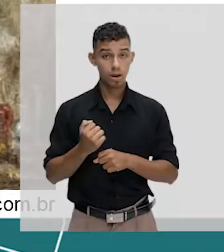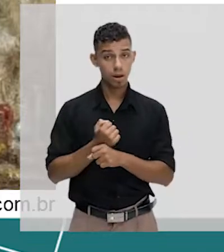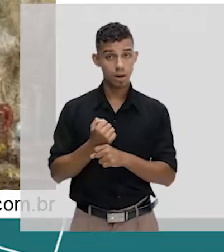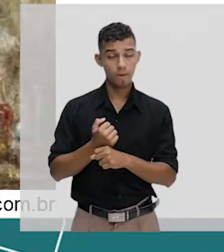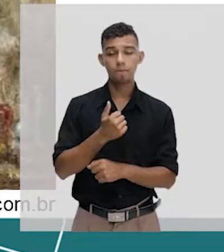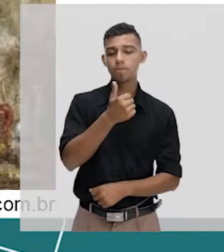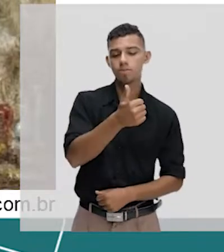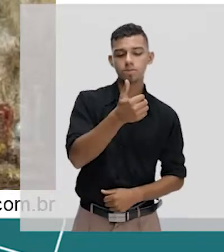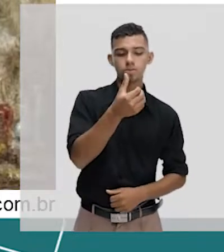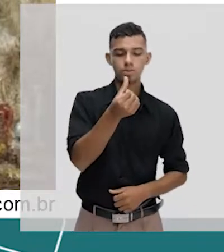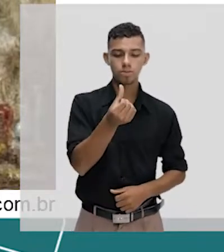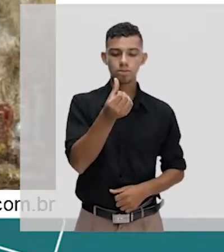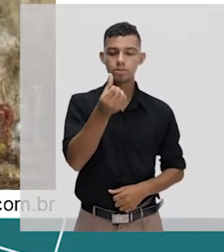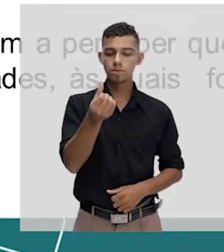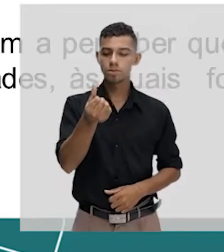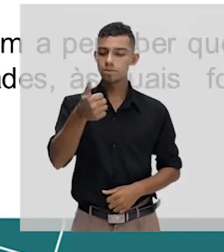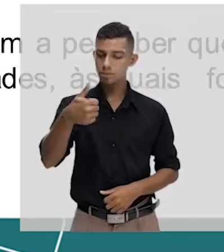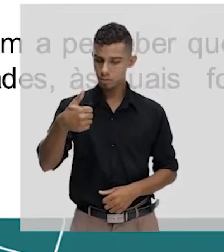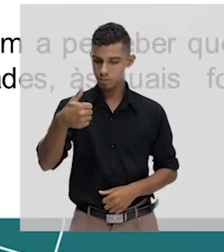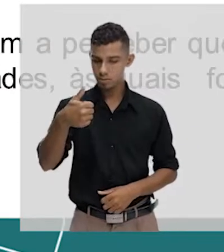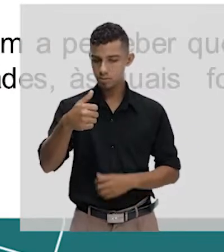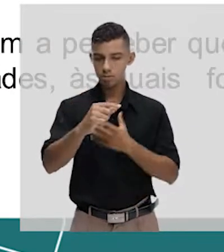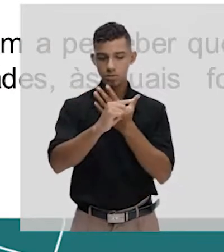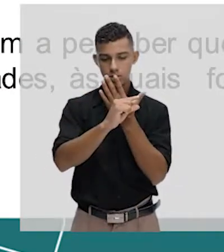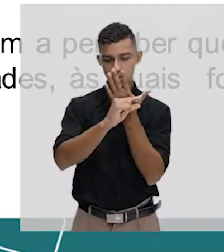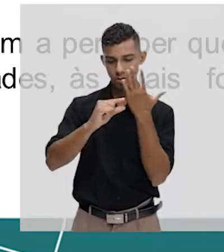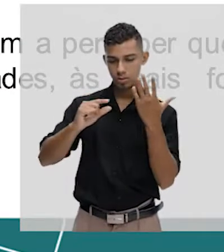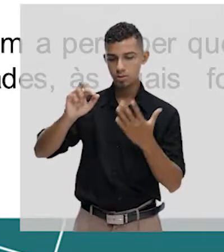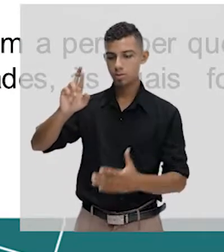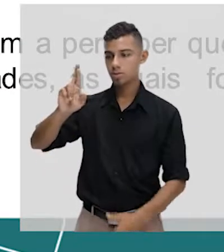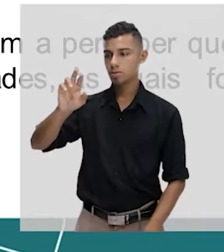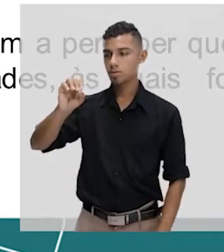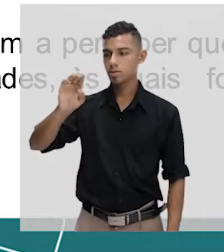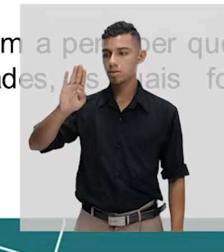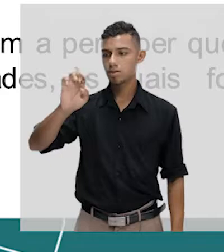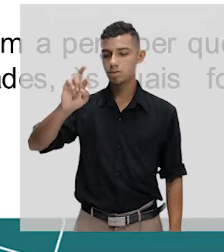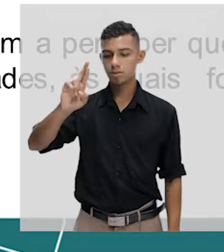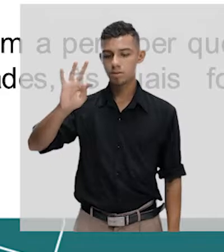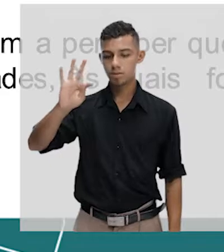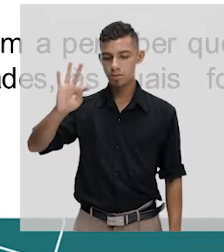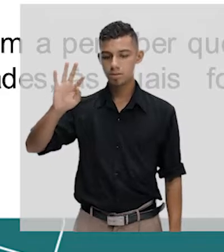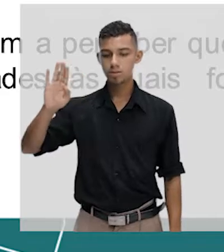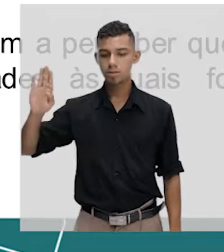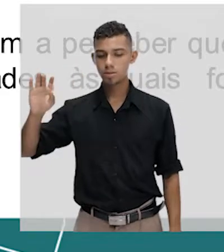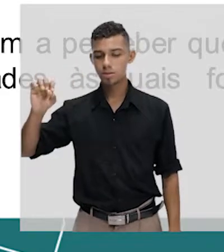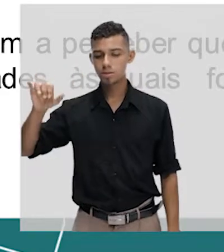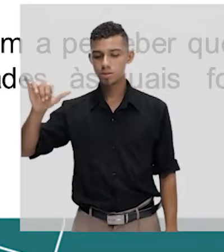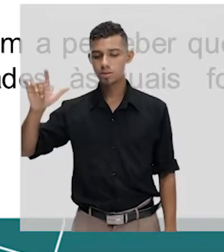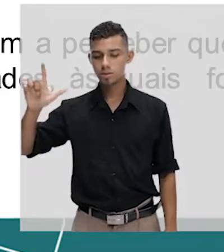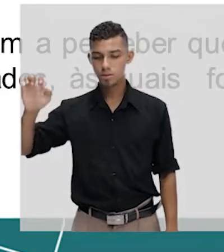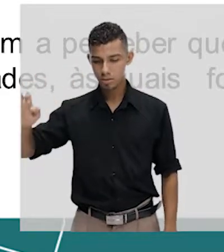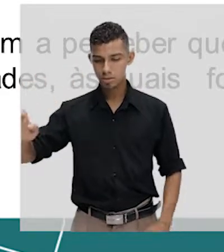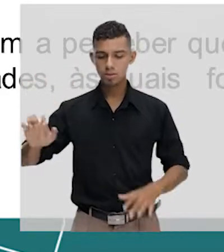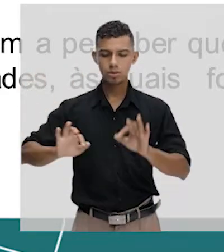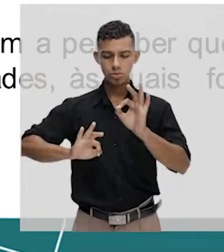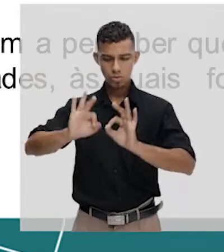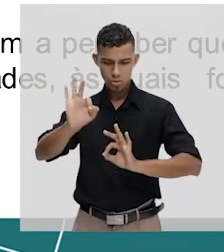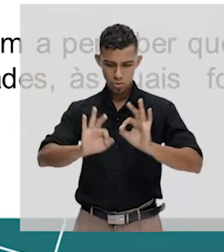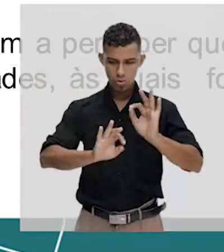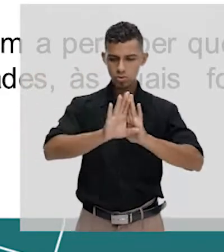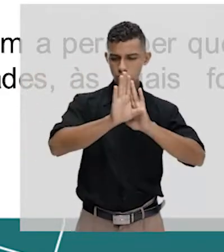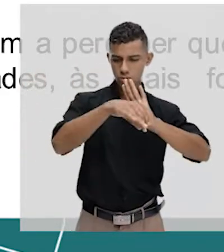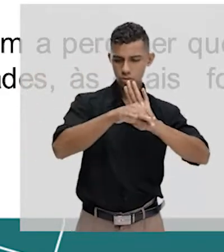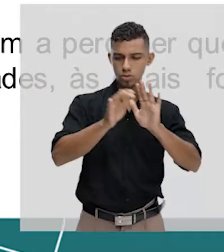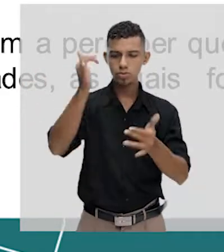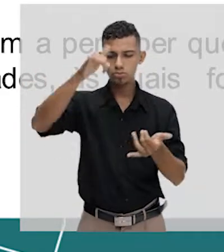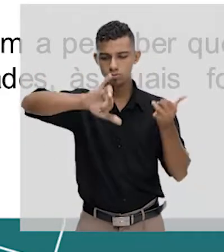Em 1661, Boyle fundamenta a química como ciência, com a publicação do seu livro, O